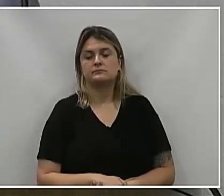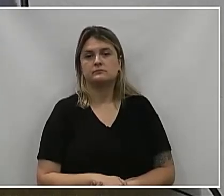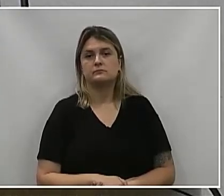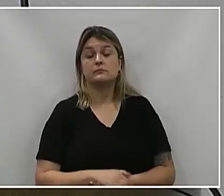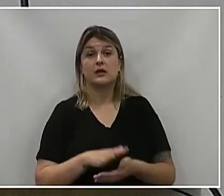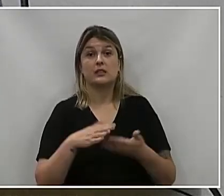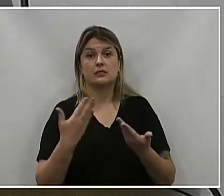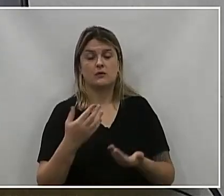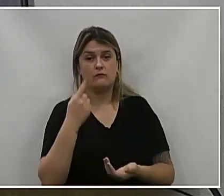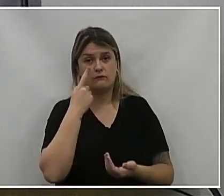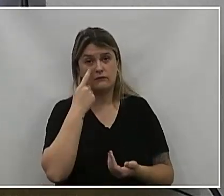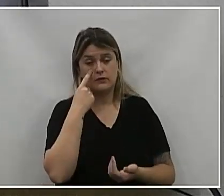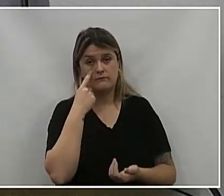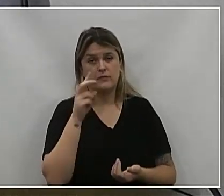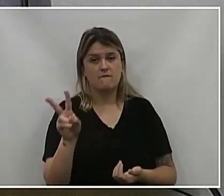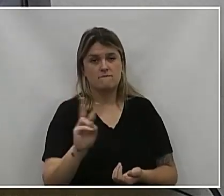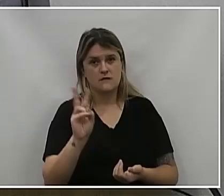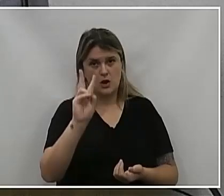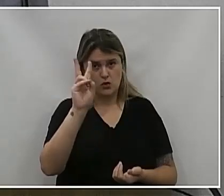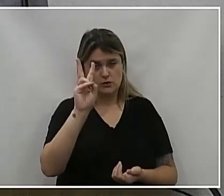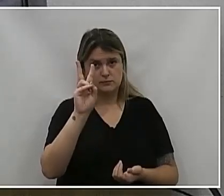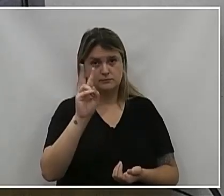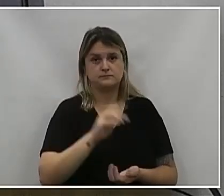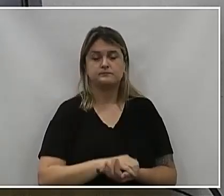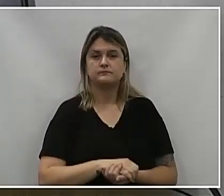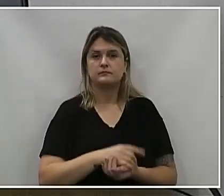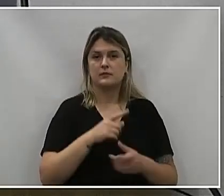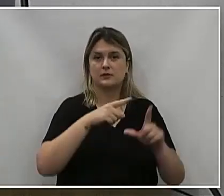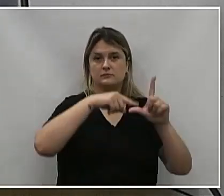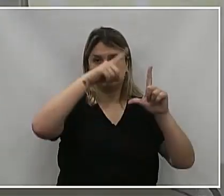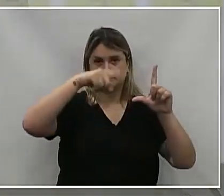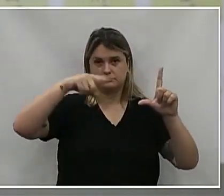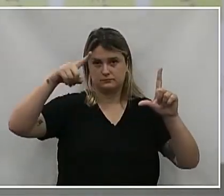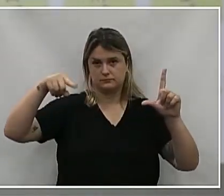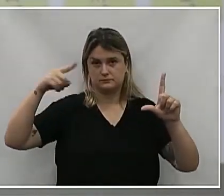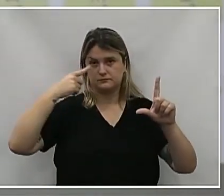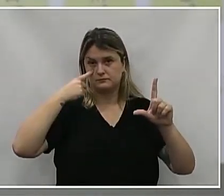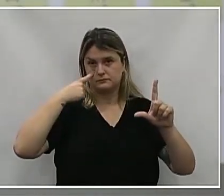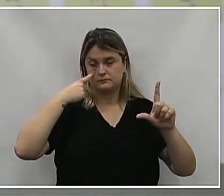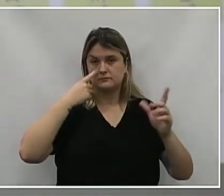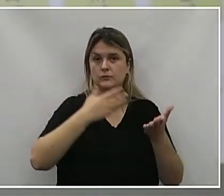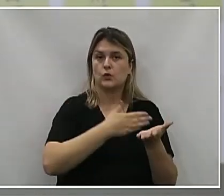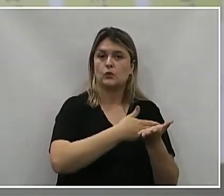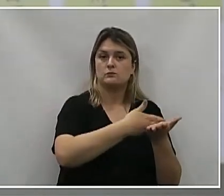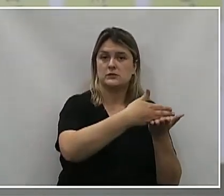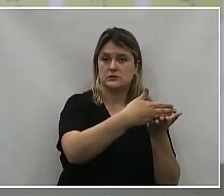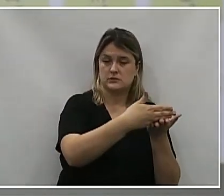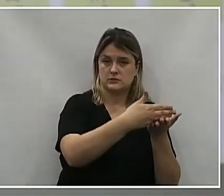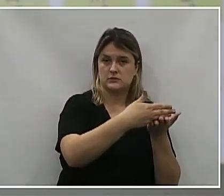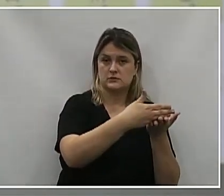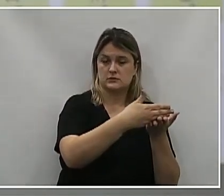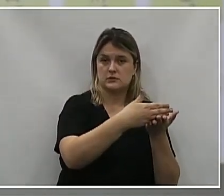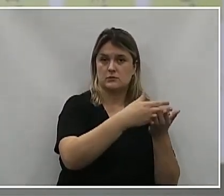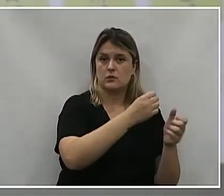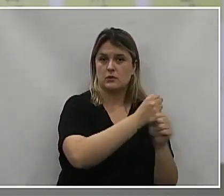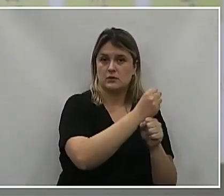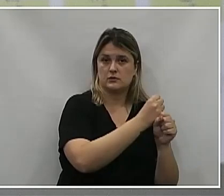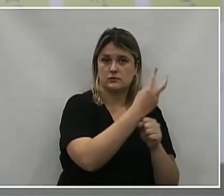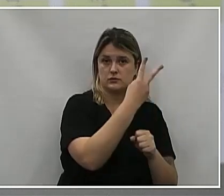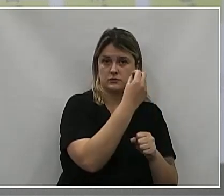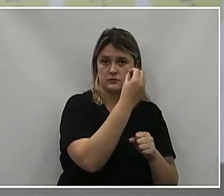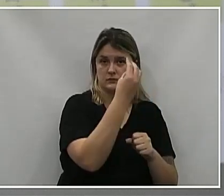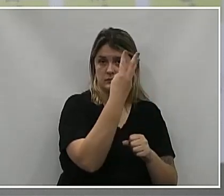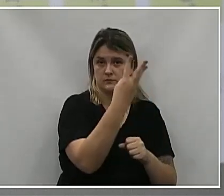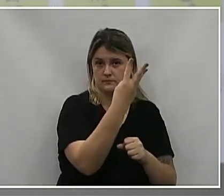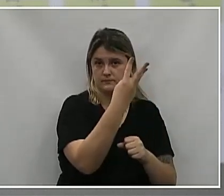Então, em questão de números, a gente trouxe esse gráfico aqui. Então, a gente inicia, né, a concessão em